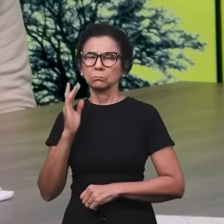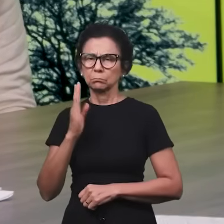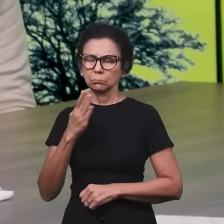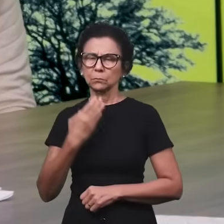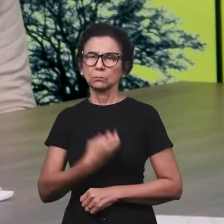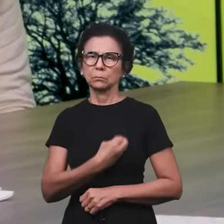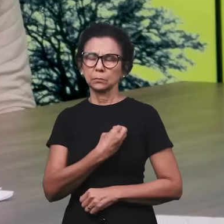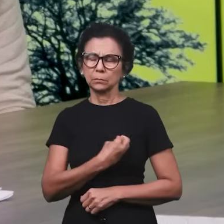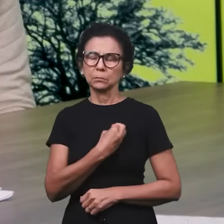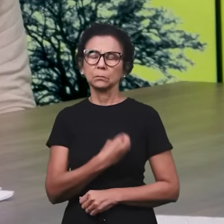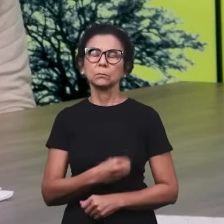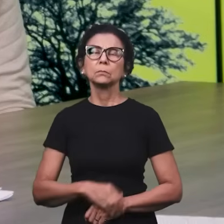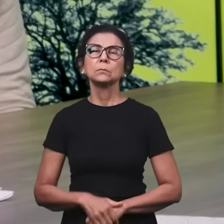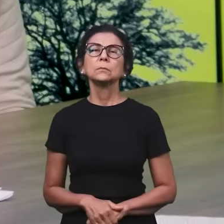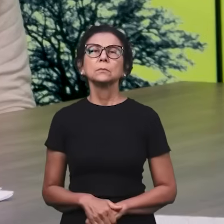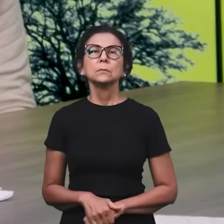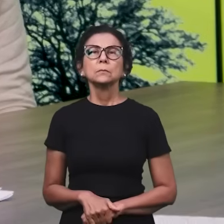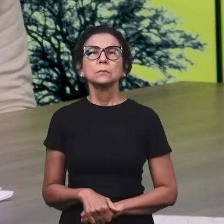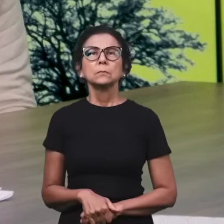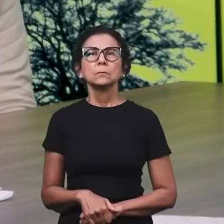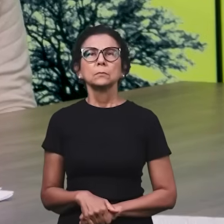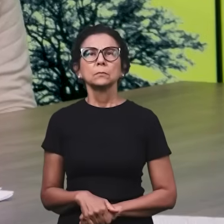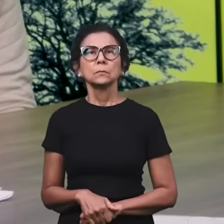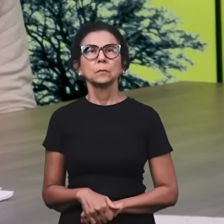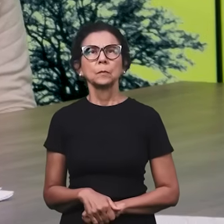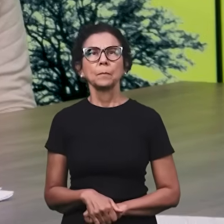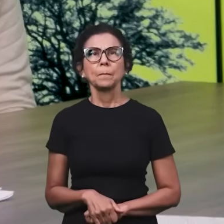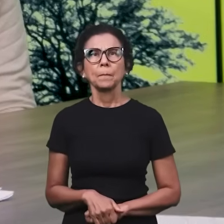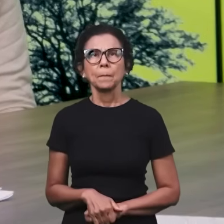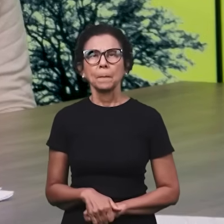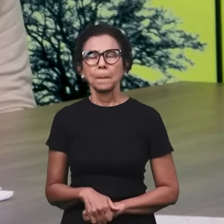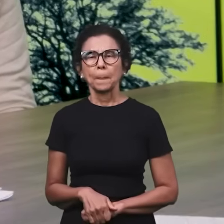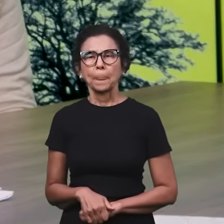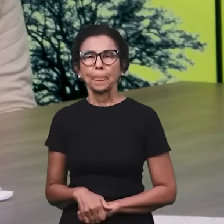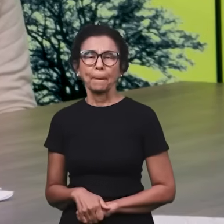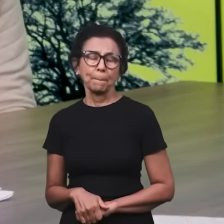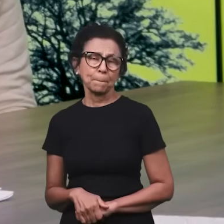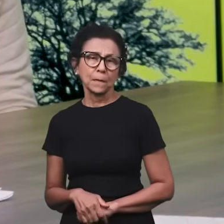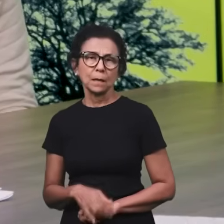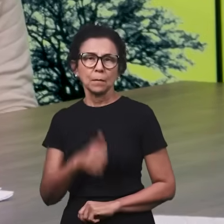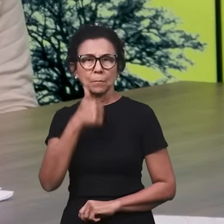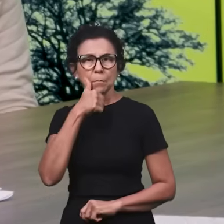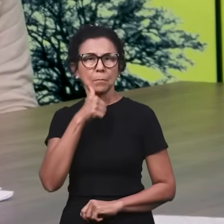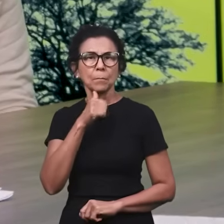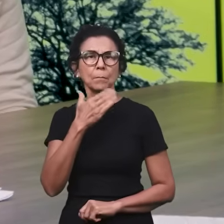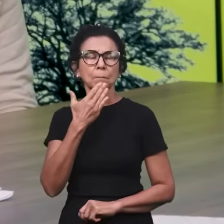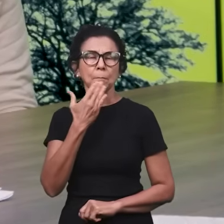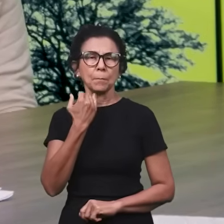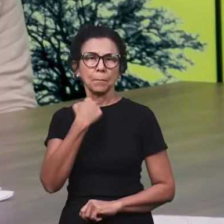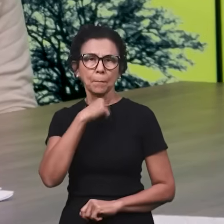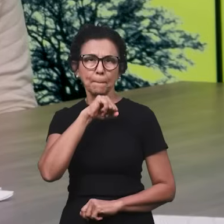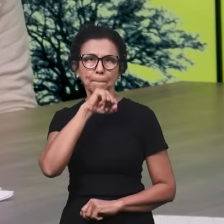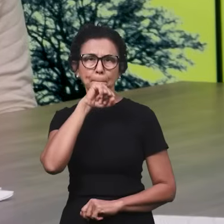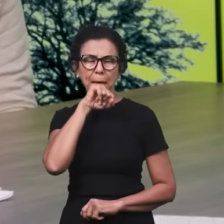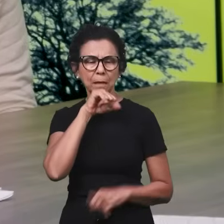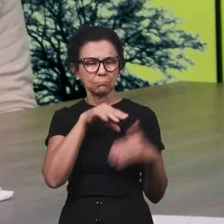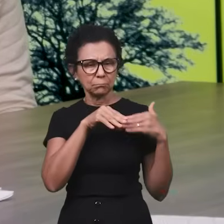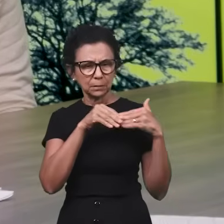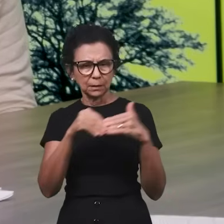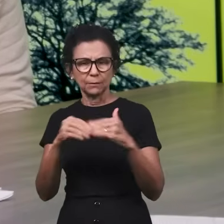andamento. E desde muito cedo, os meus pais sempre me